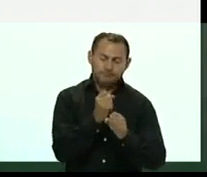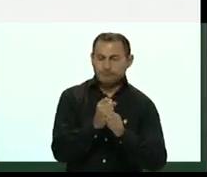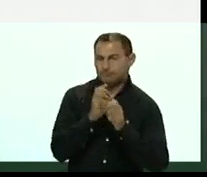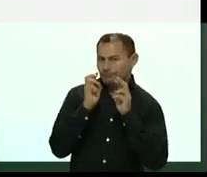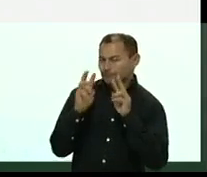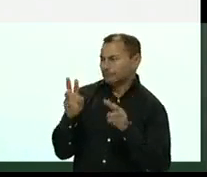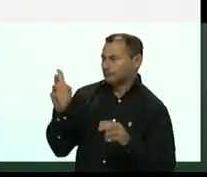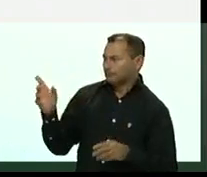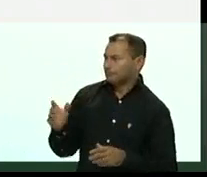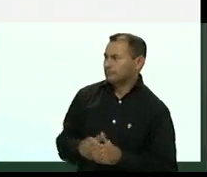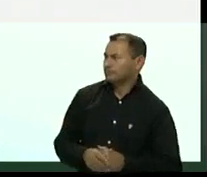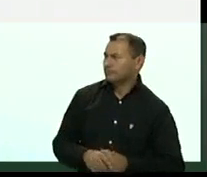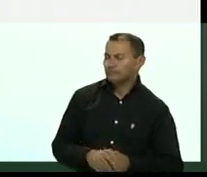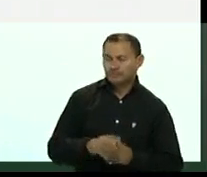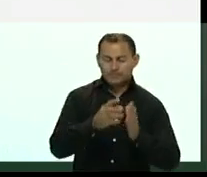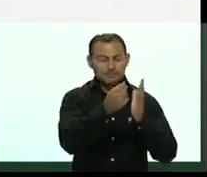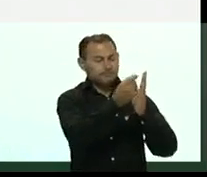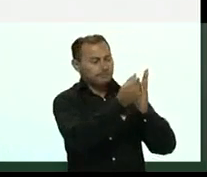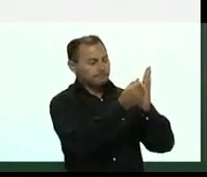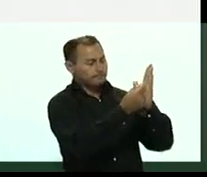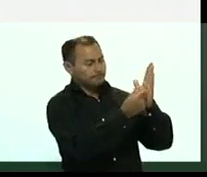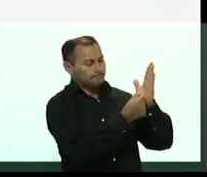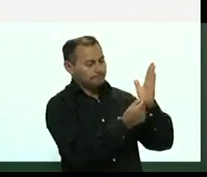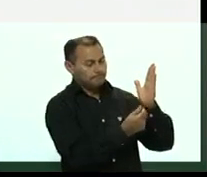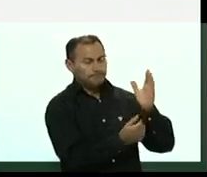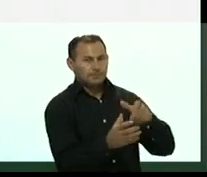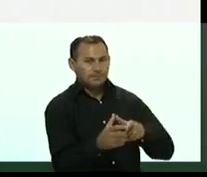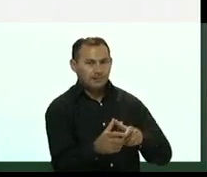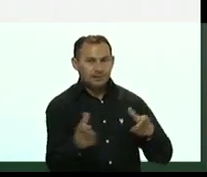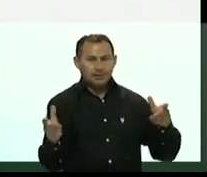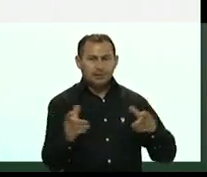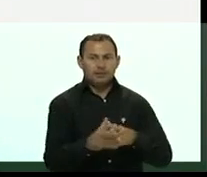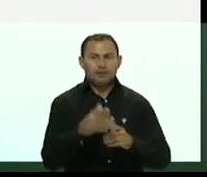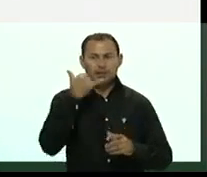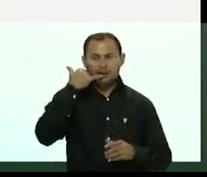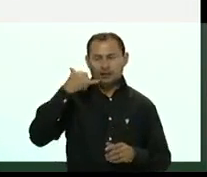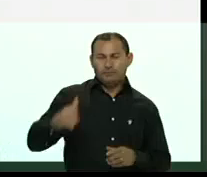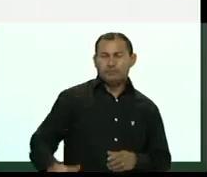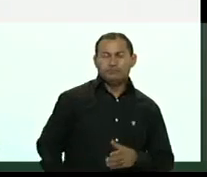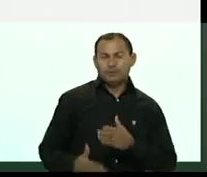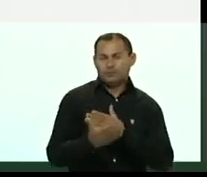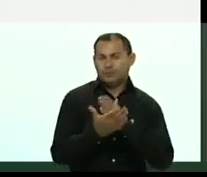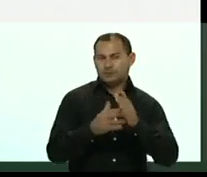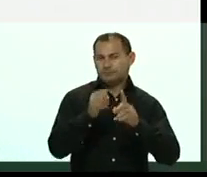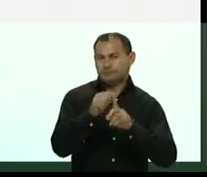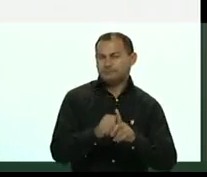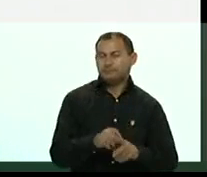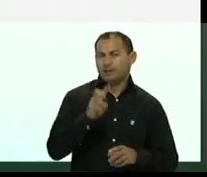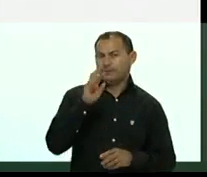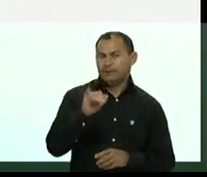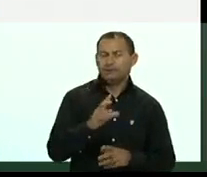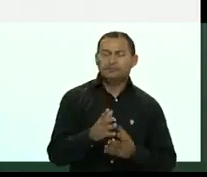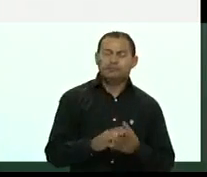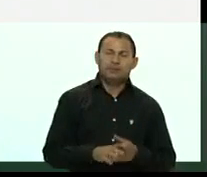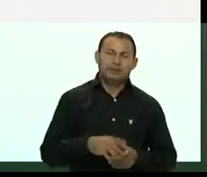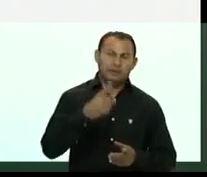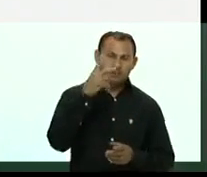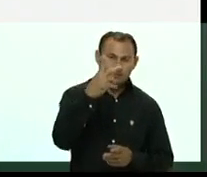caso, que essa taxa de crescimento das linhas, né, no começo desse mês vai ser, então,